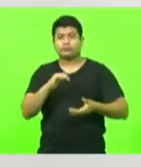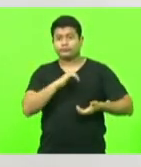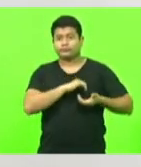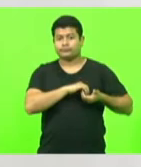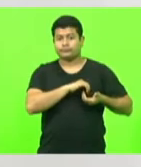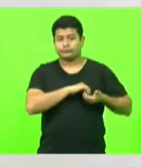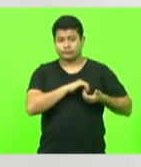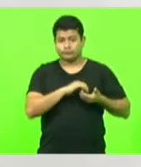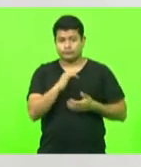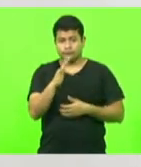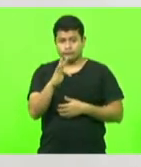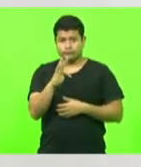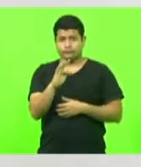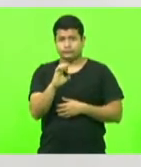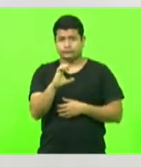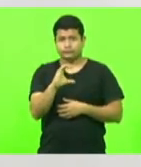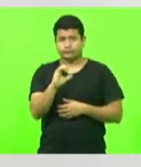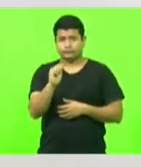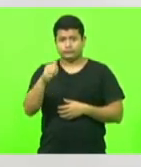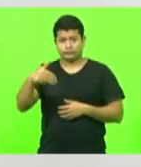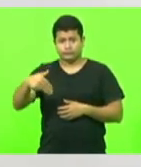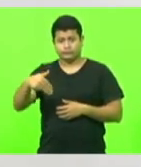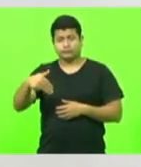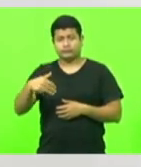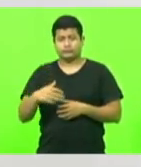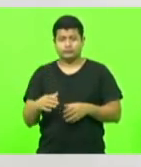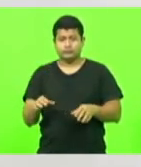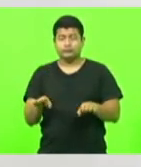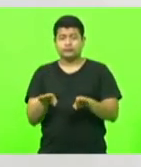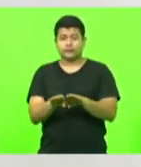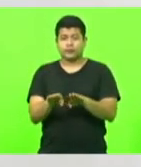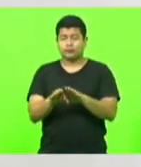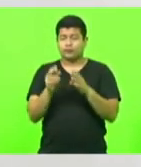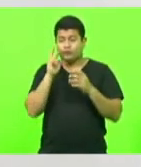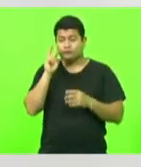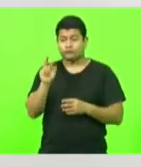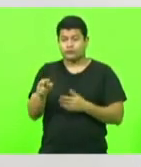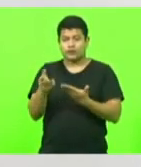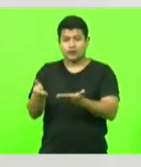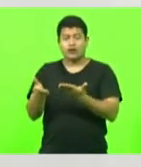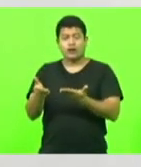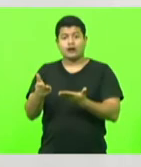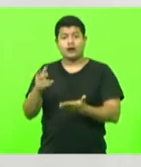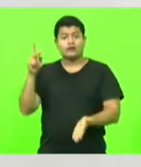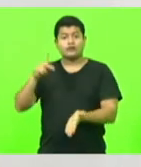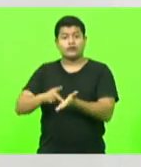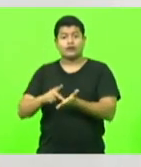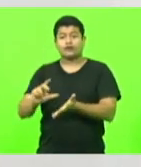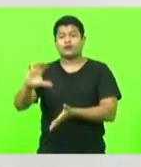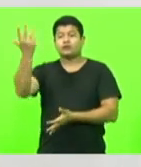da FECAM, da Federação Catarinense dos Municípios, e veja a nossa realidade de forma direta. Veja...